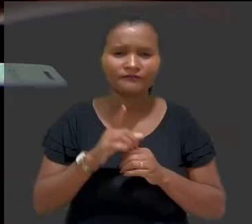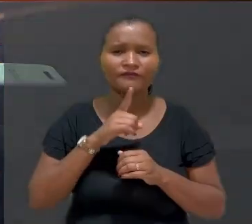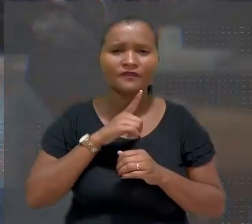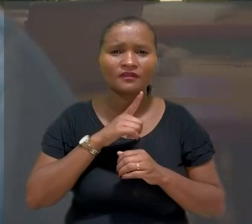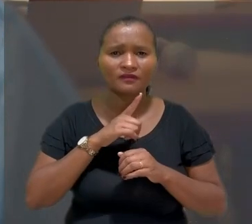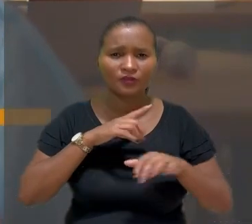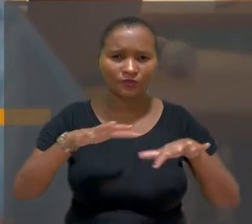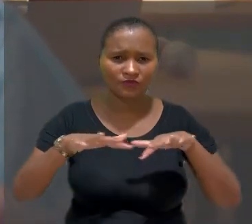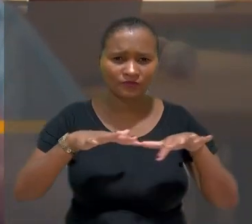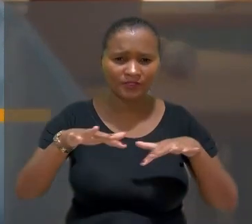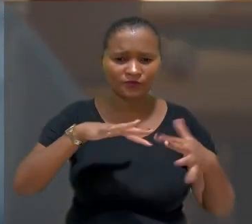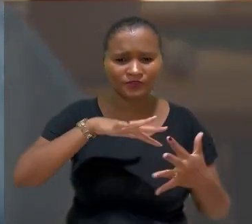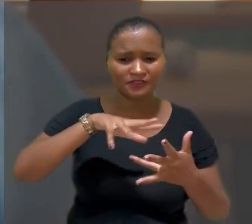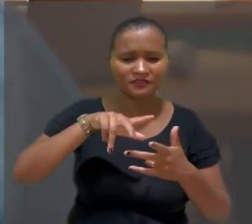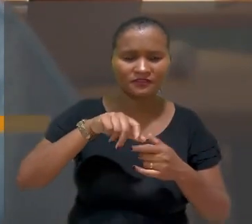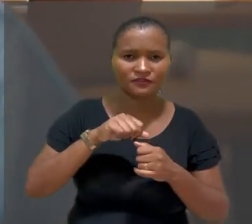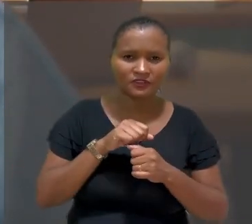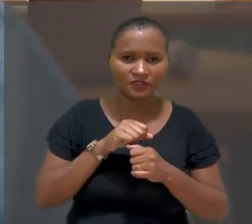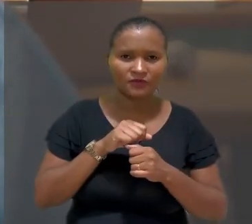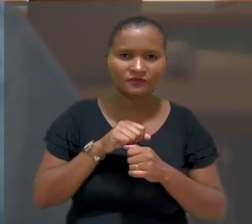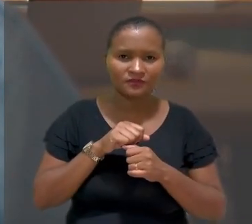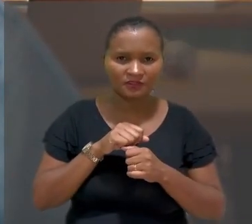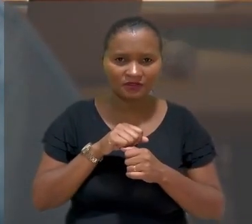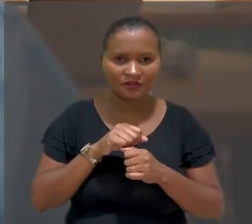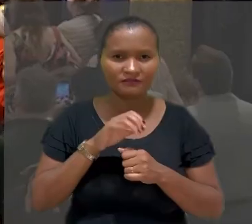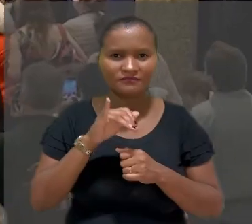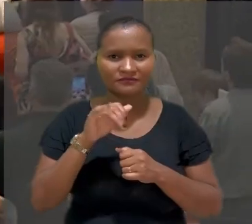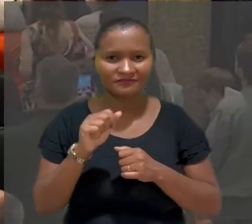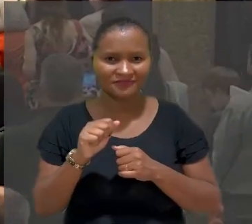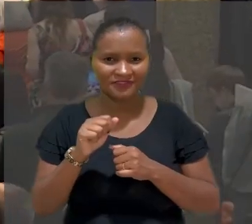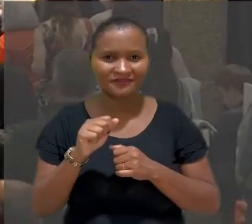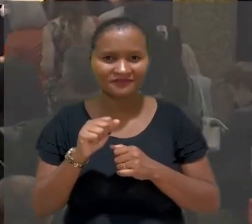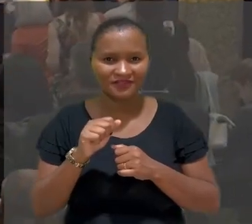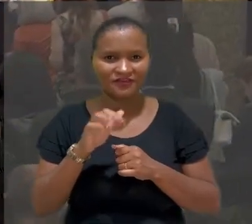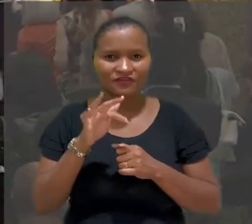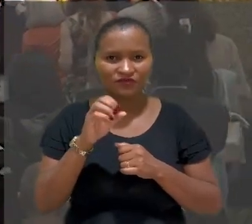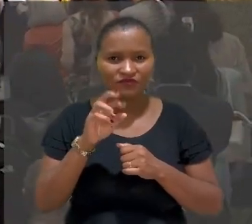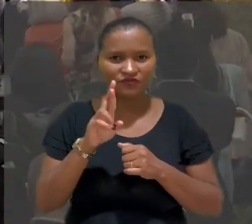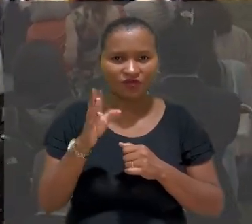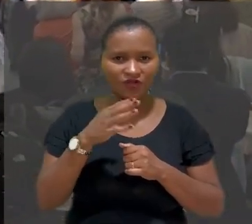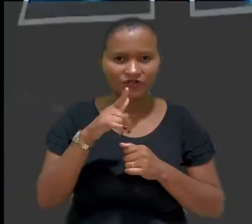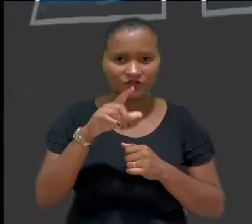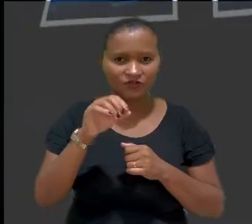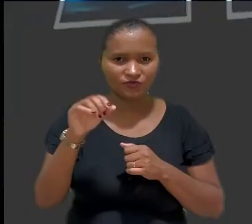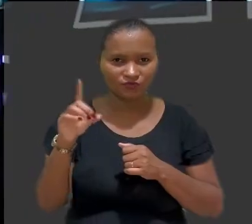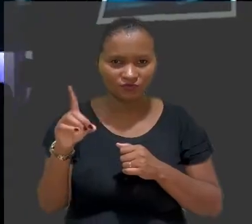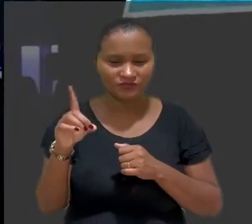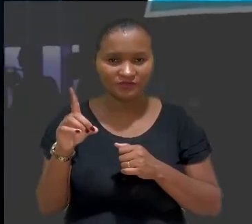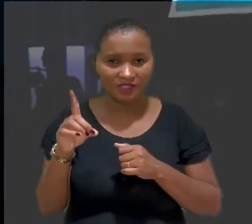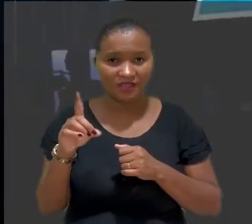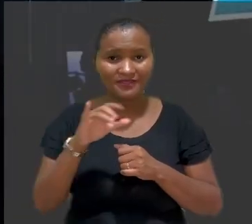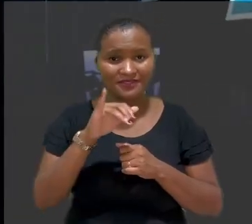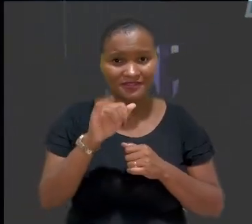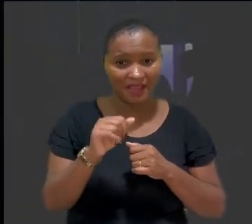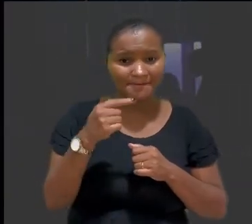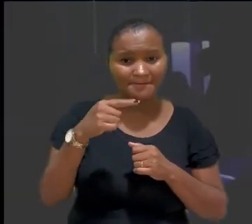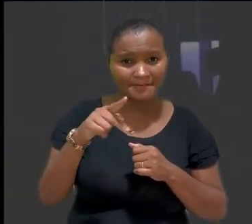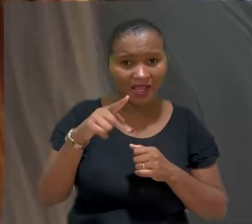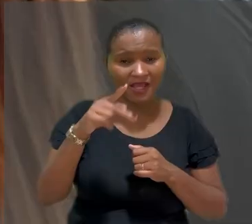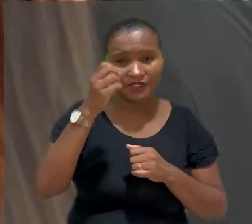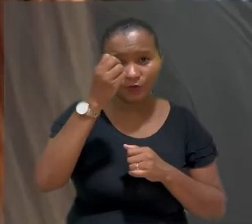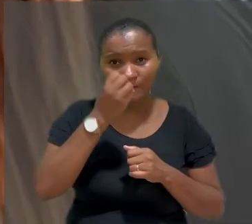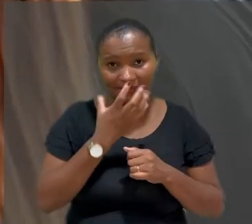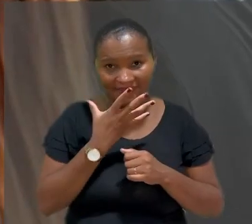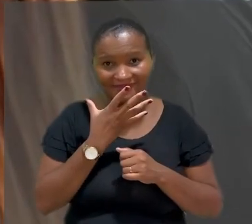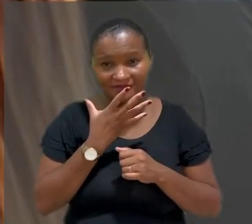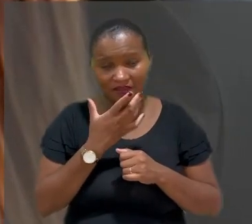Existe um movimento internacional da AI for Good, que é a IA para o bem. Eu me alinho nesse